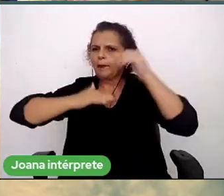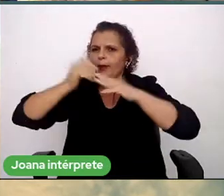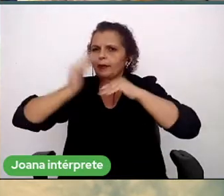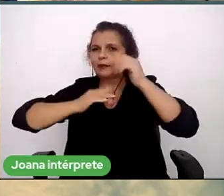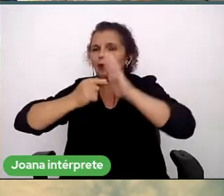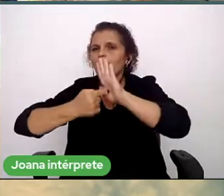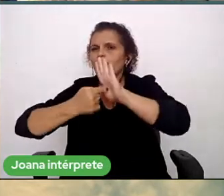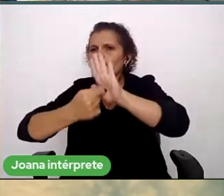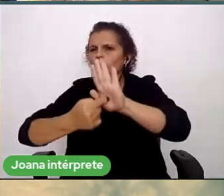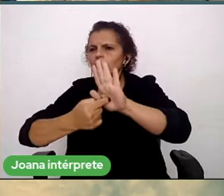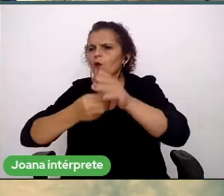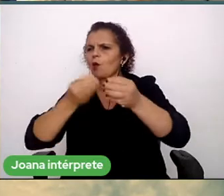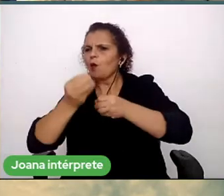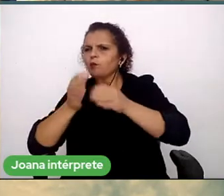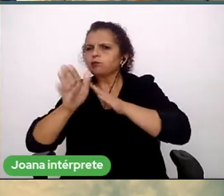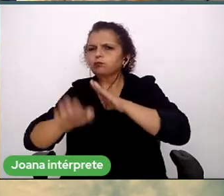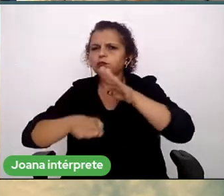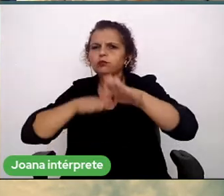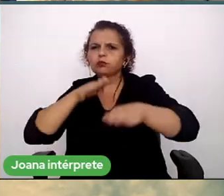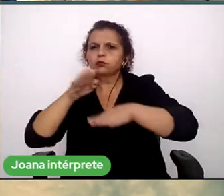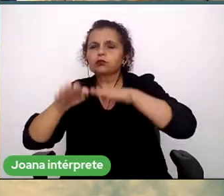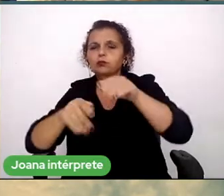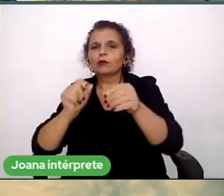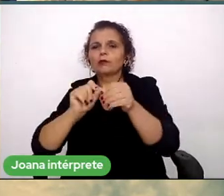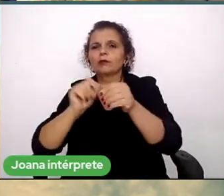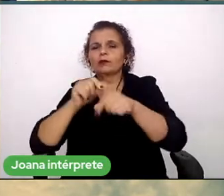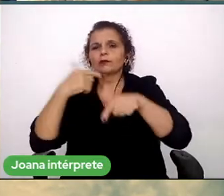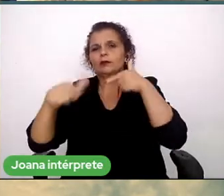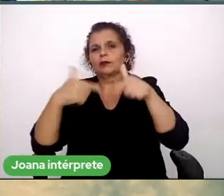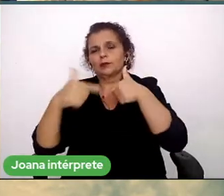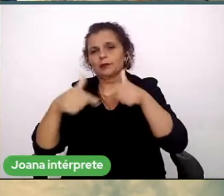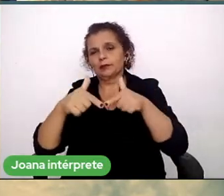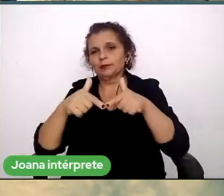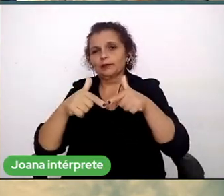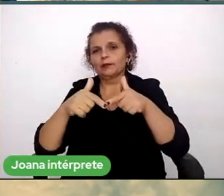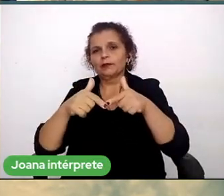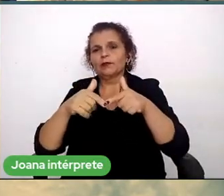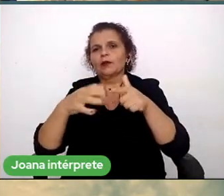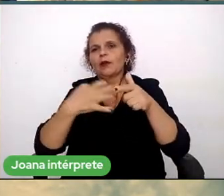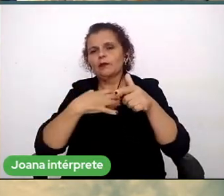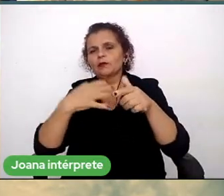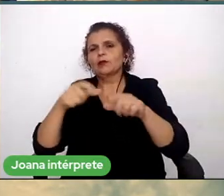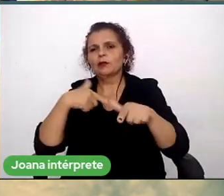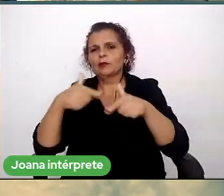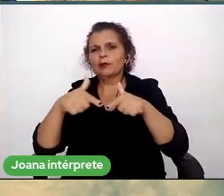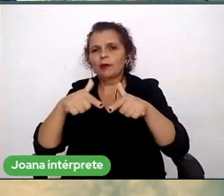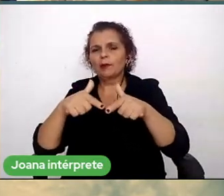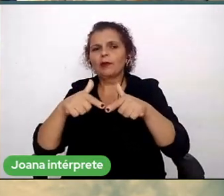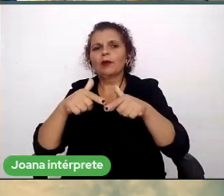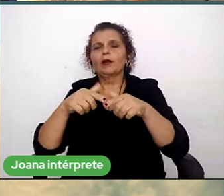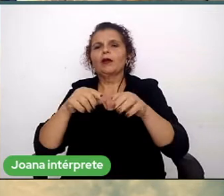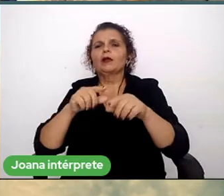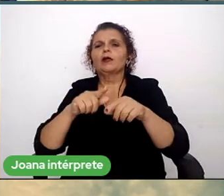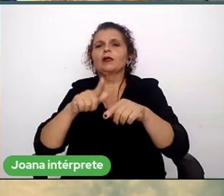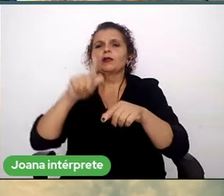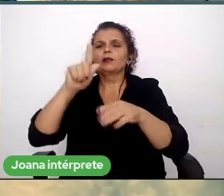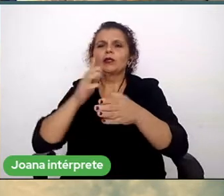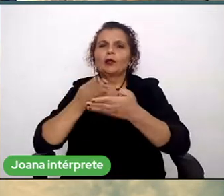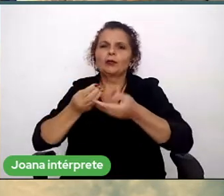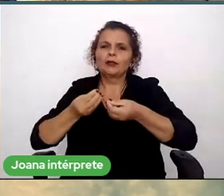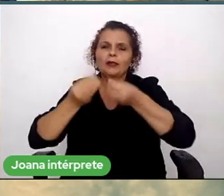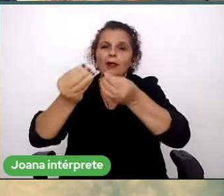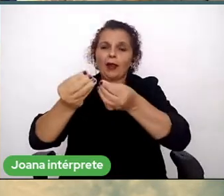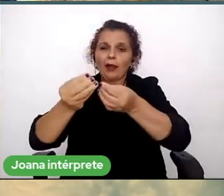nos mostram como que a gente vai fazer esse trabalho em termos de modo de trabalho de gestão de entrega